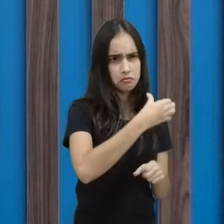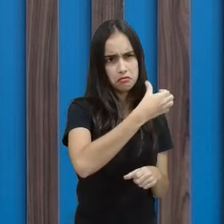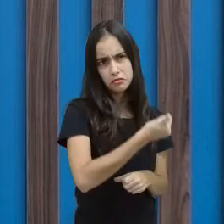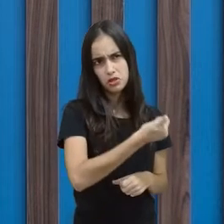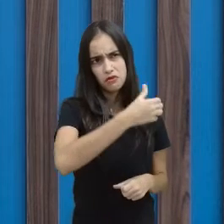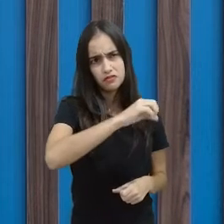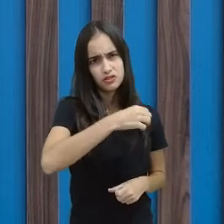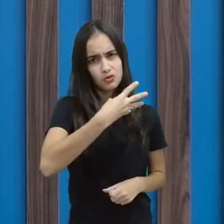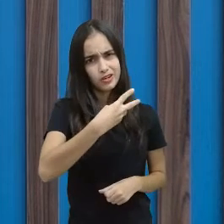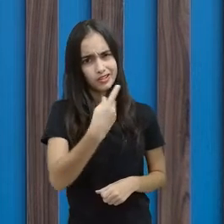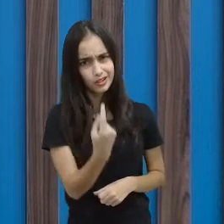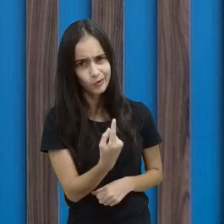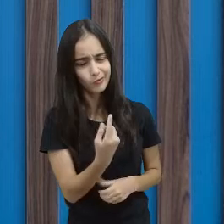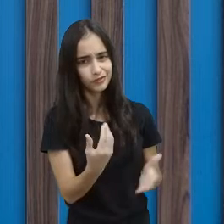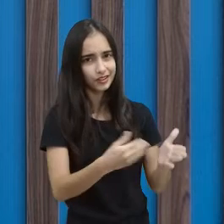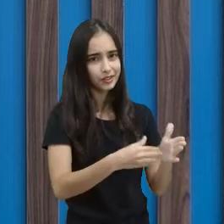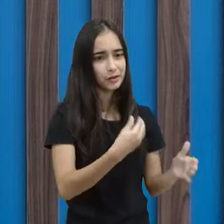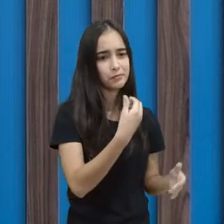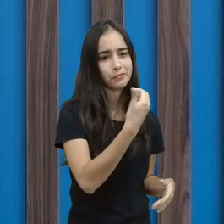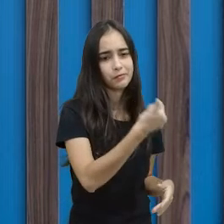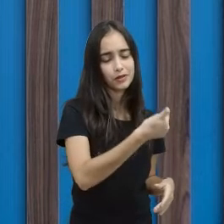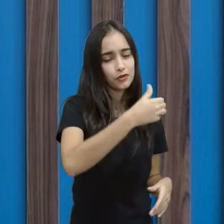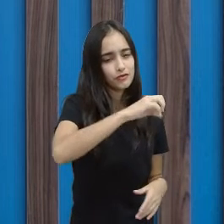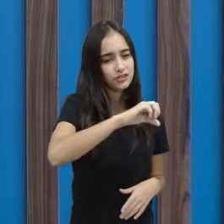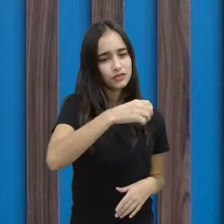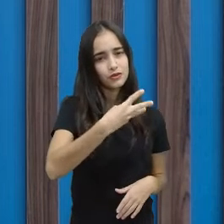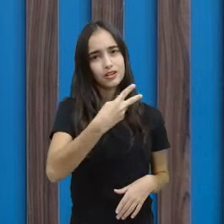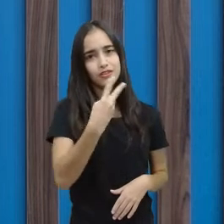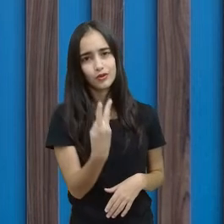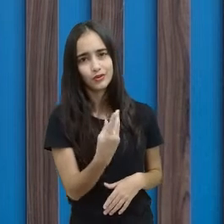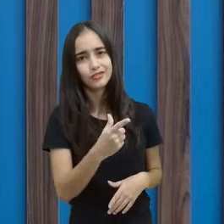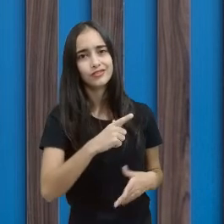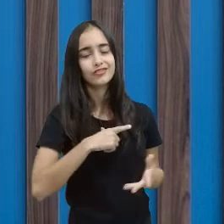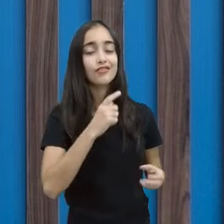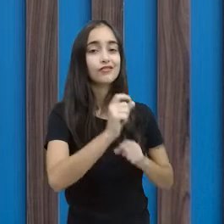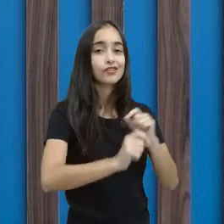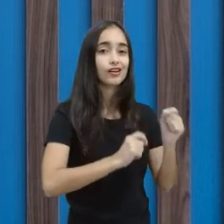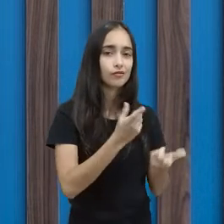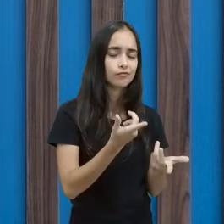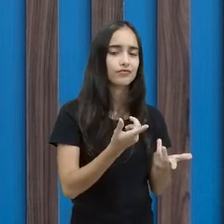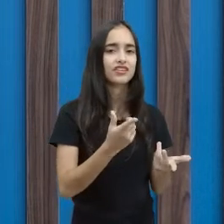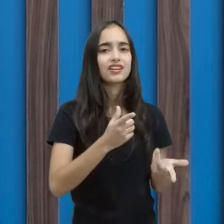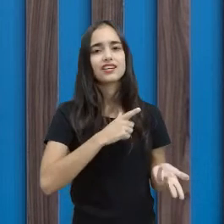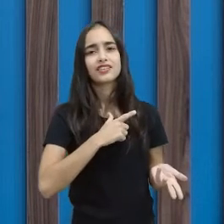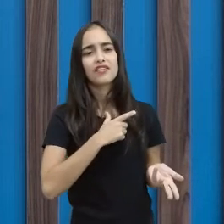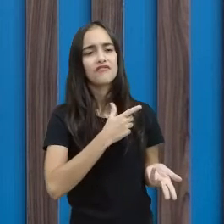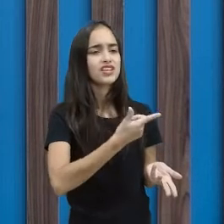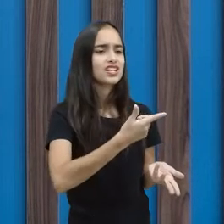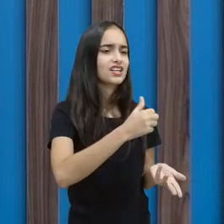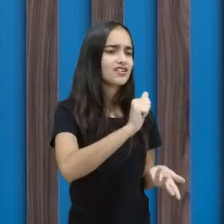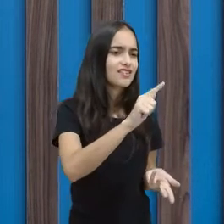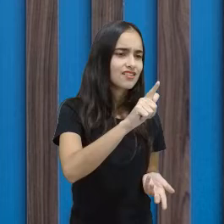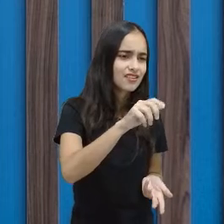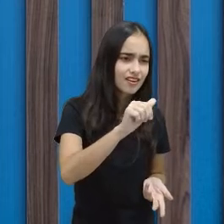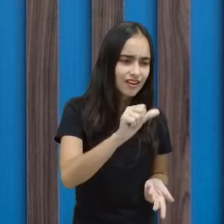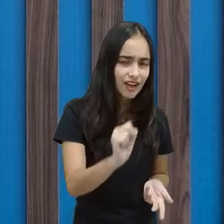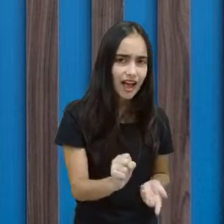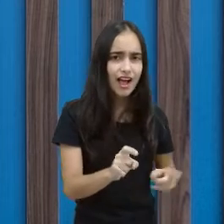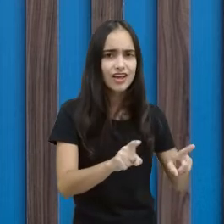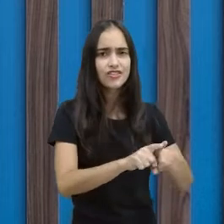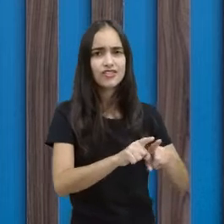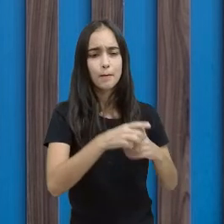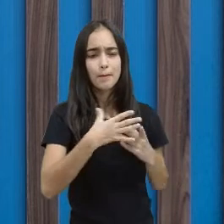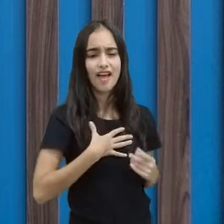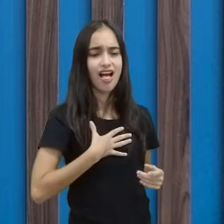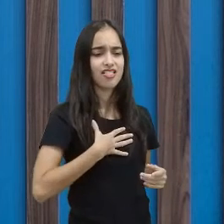42, campo de extermínio. Né? Vem as câmaras de gás, né? Vem o assassinato em massa, né,